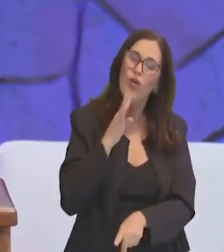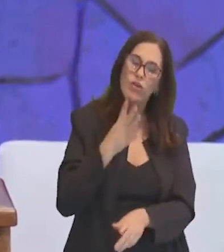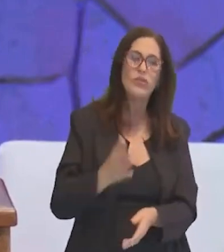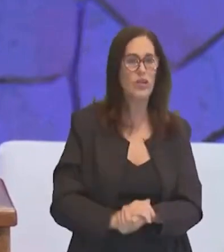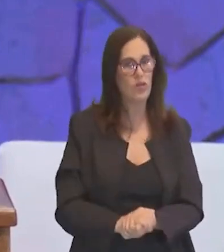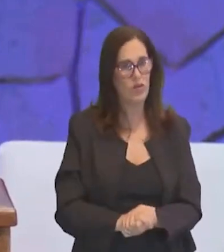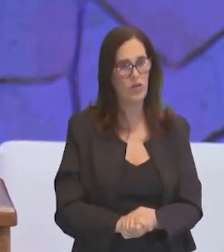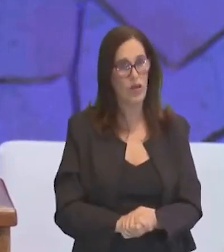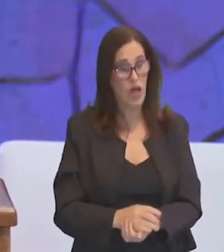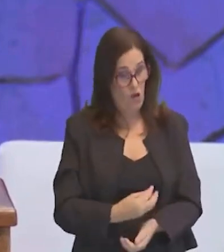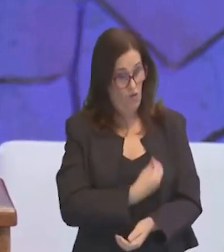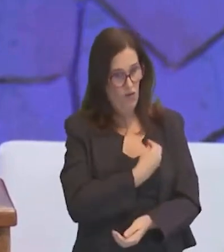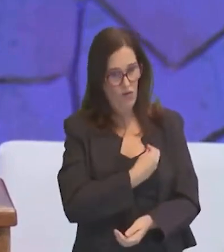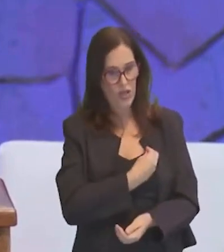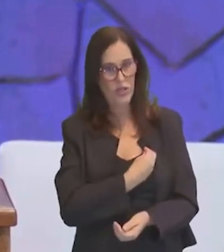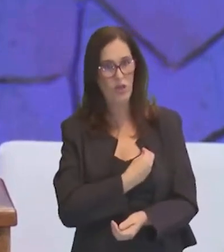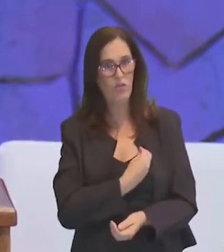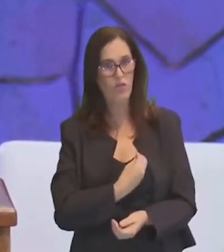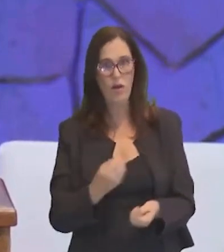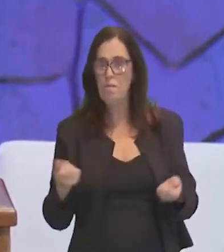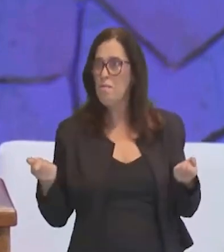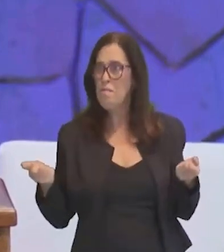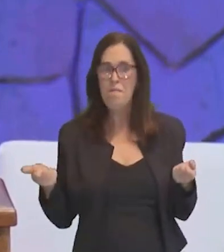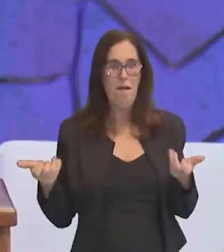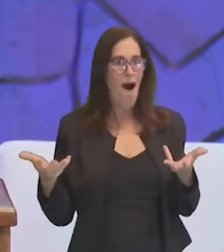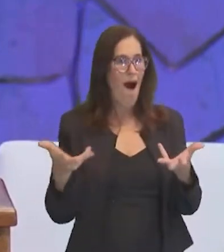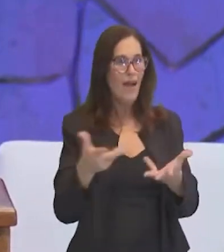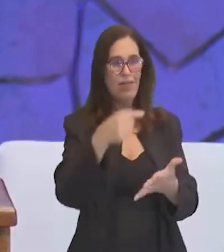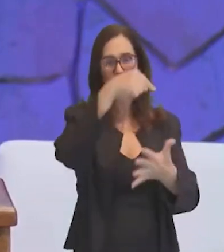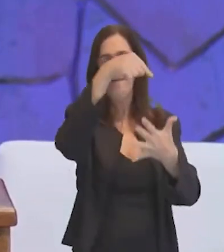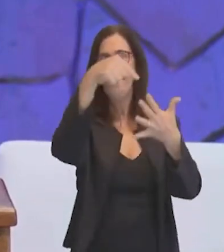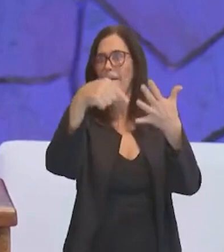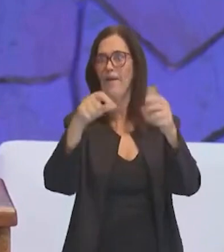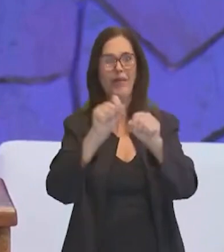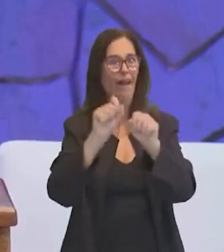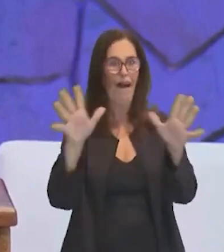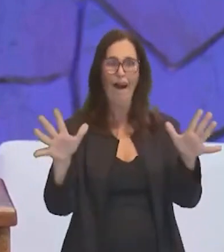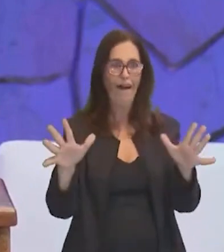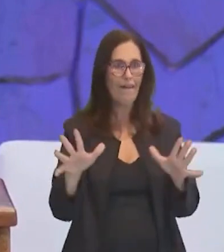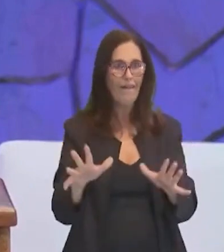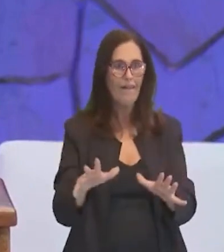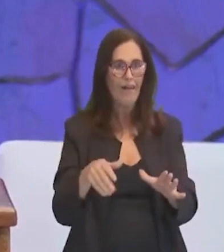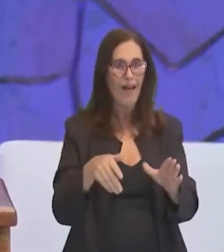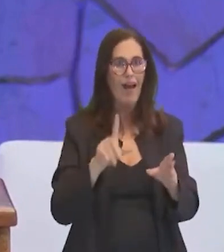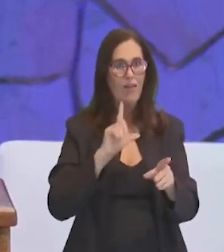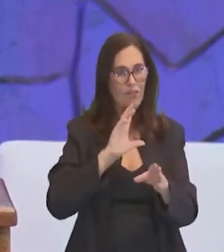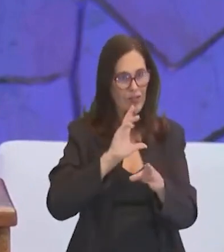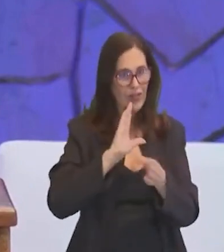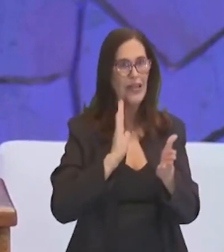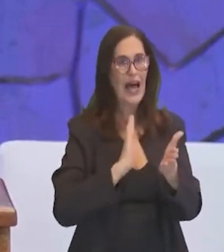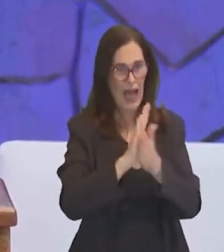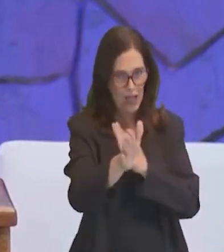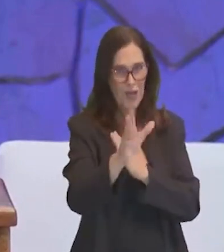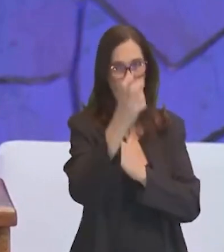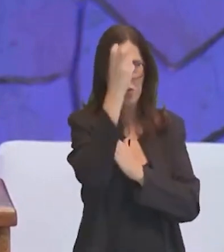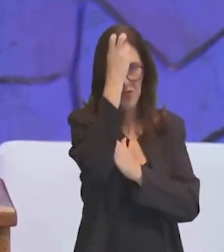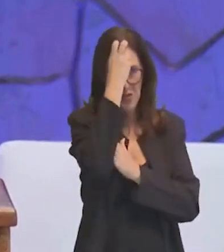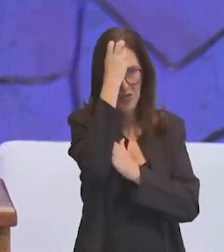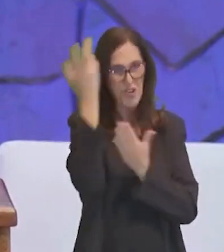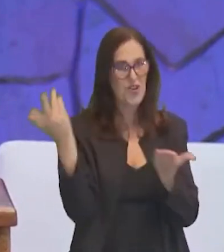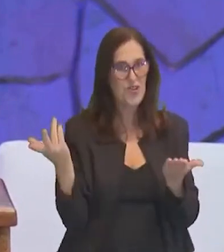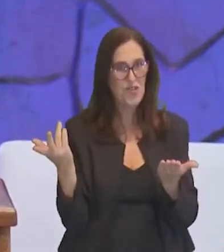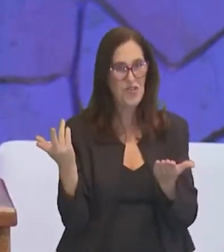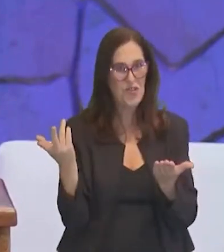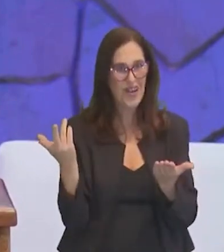Tinham vivido coisas incríveis depois que saíram do Egito, porque a ação